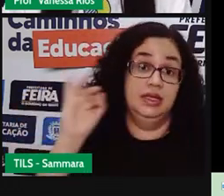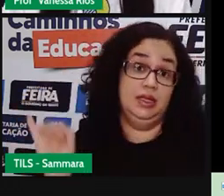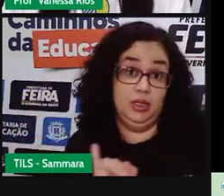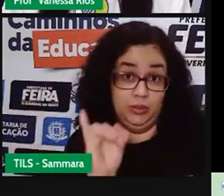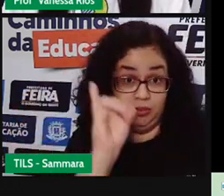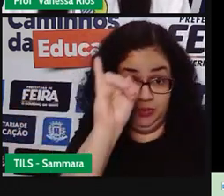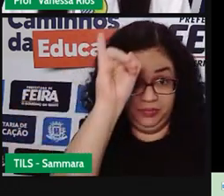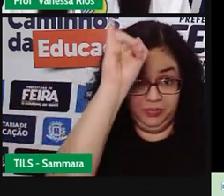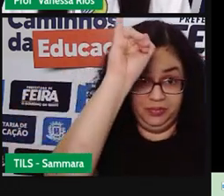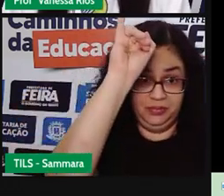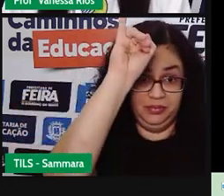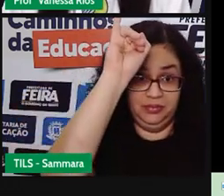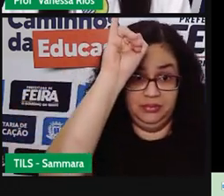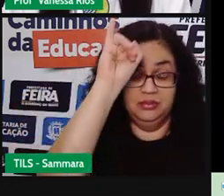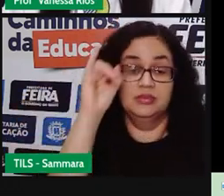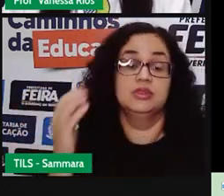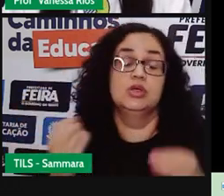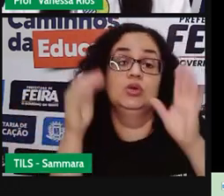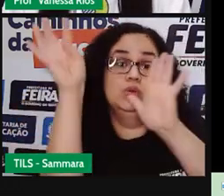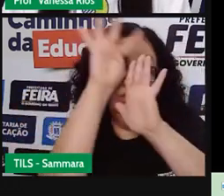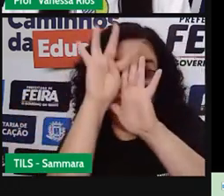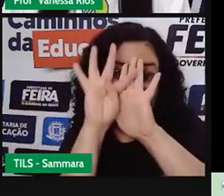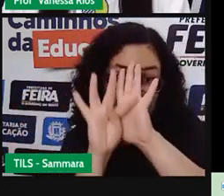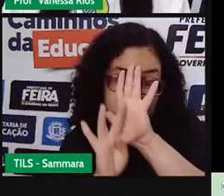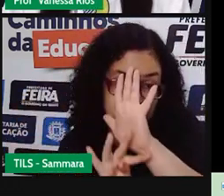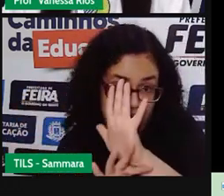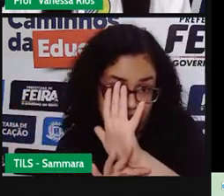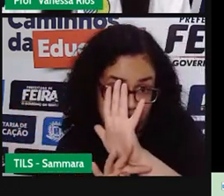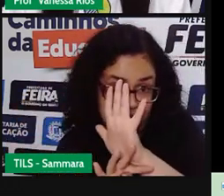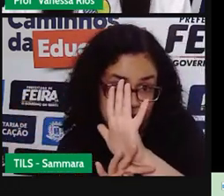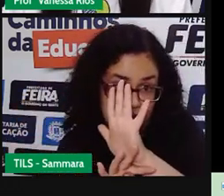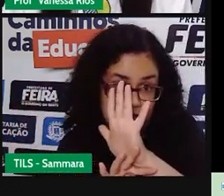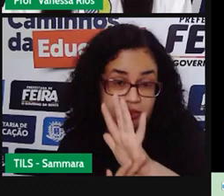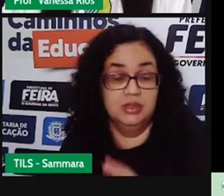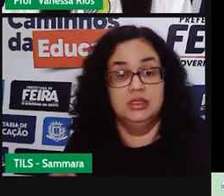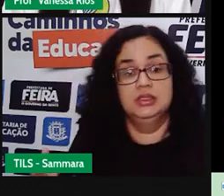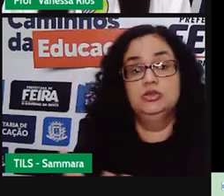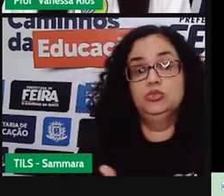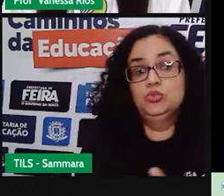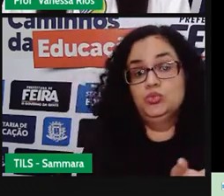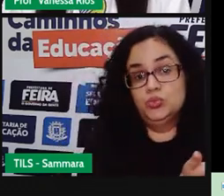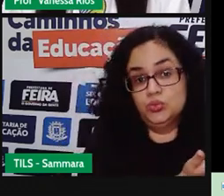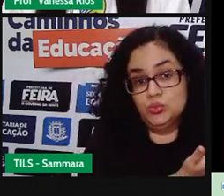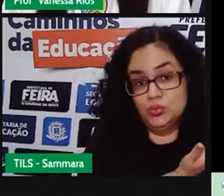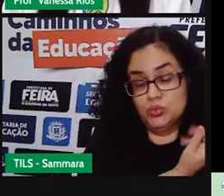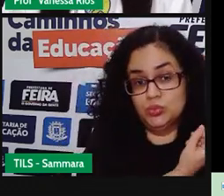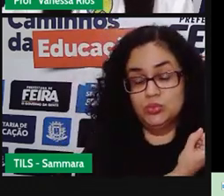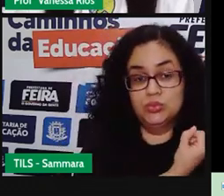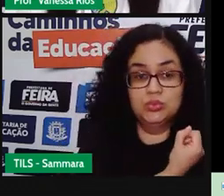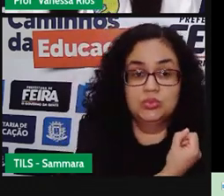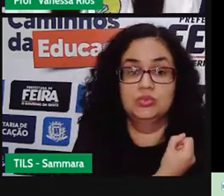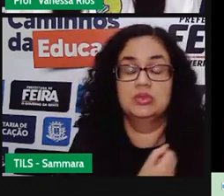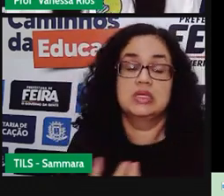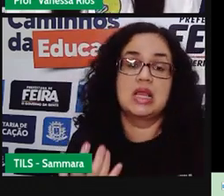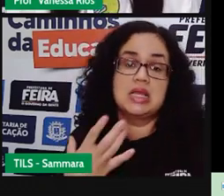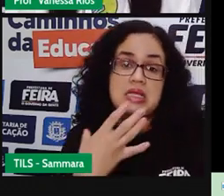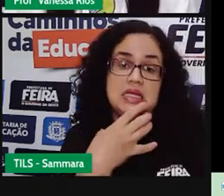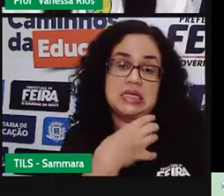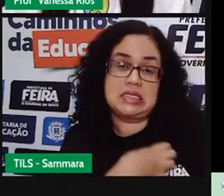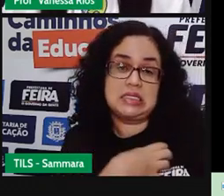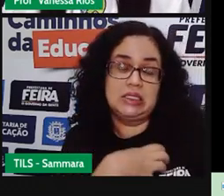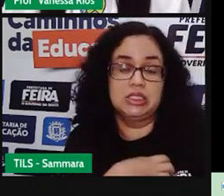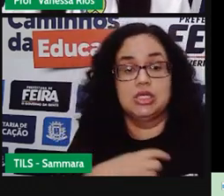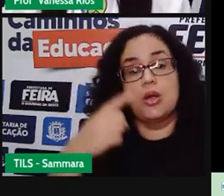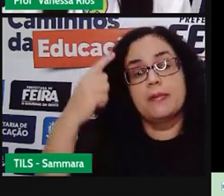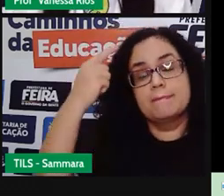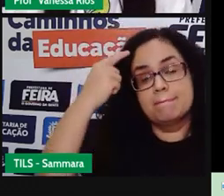emoções, né? Nos deixa aí sentindo, pensando, refletindo sobre aquilo que está sendo falado, aquilo